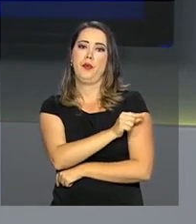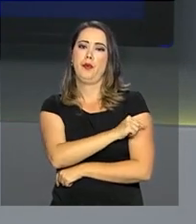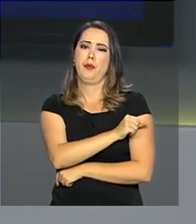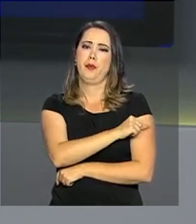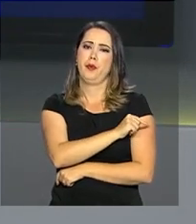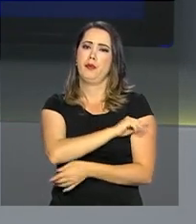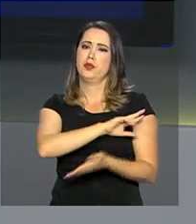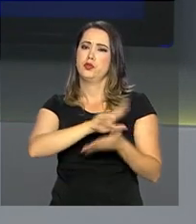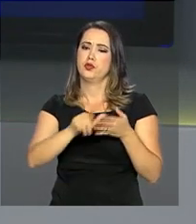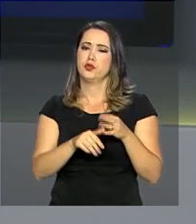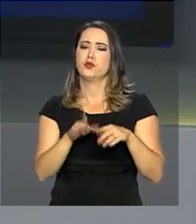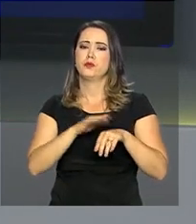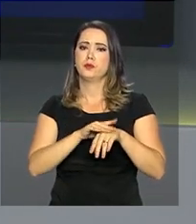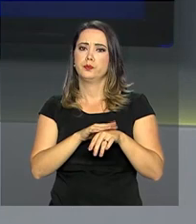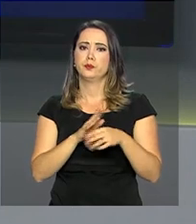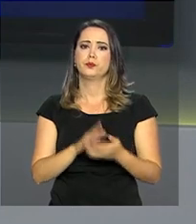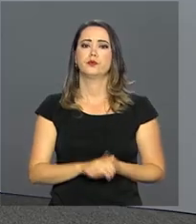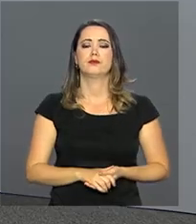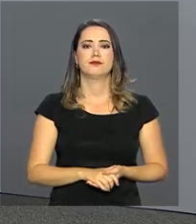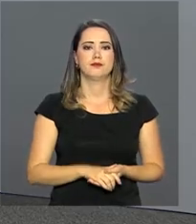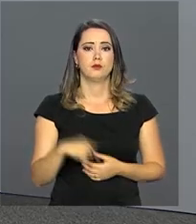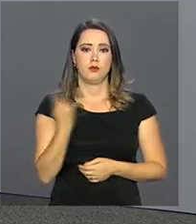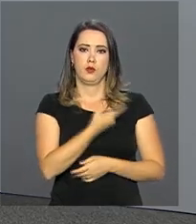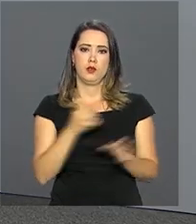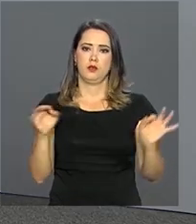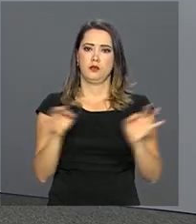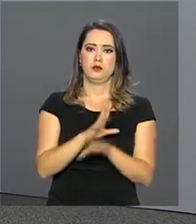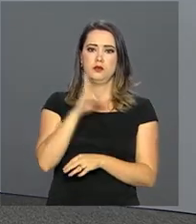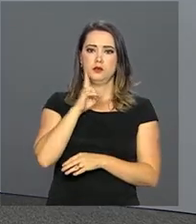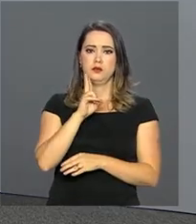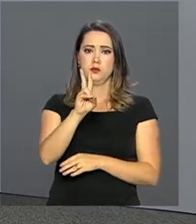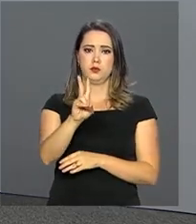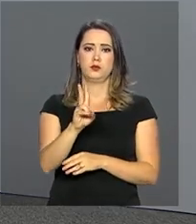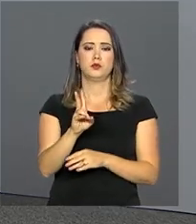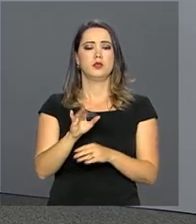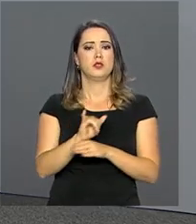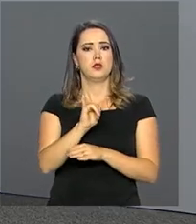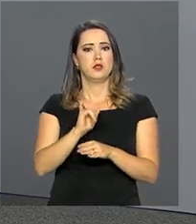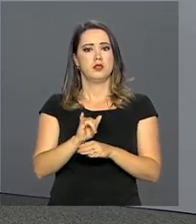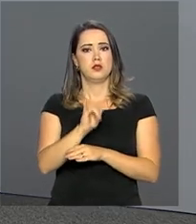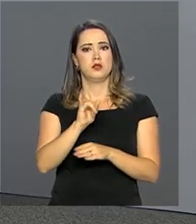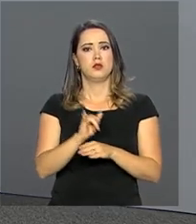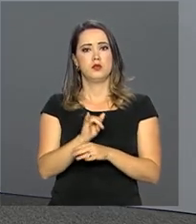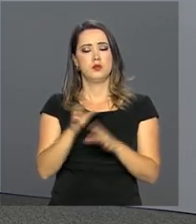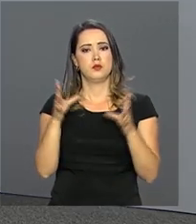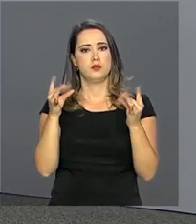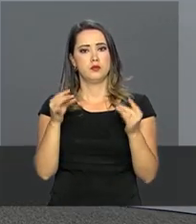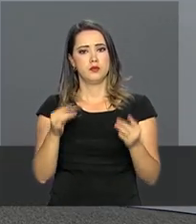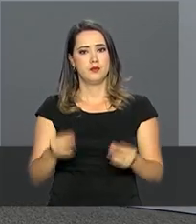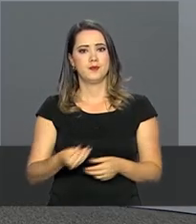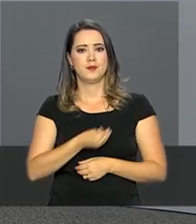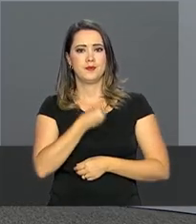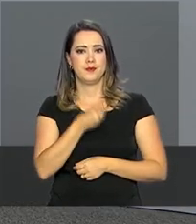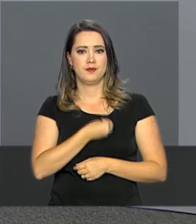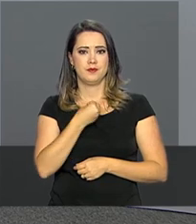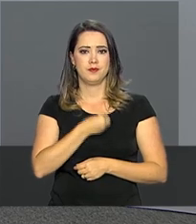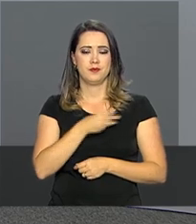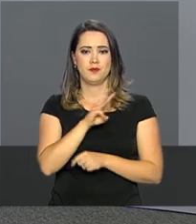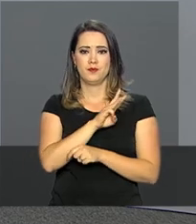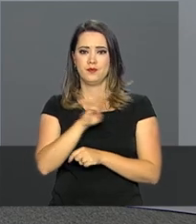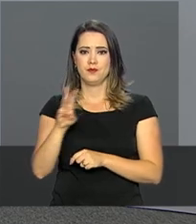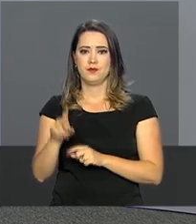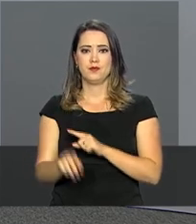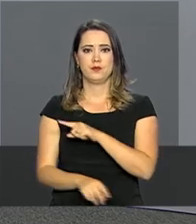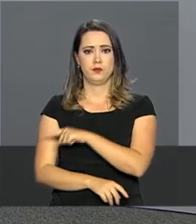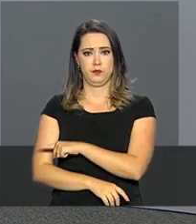caxumba e rubéola nós ficamos por aqui você pode rever as reportagens no youtube ea nossa programação ao vivo